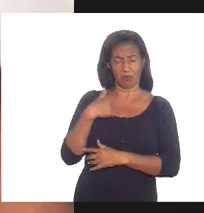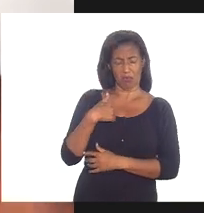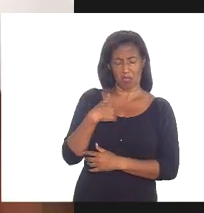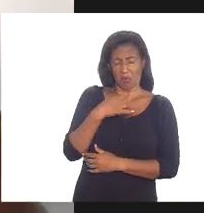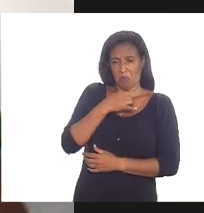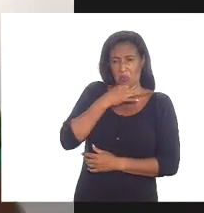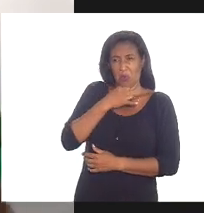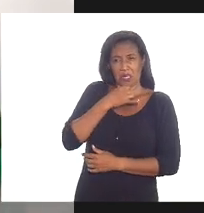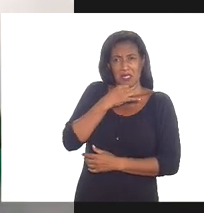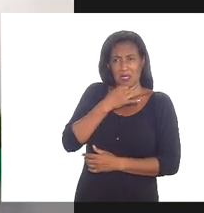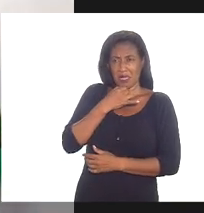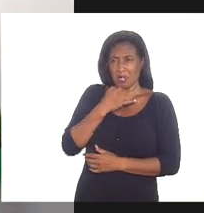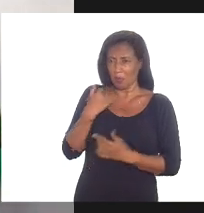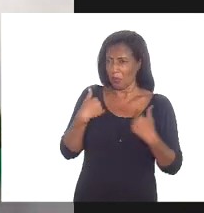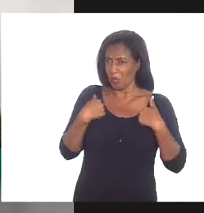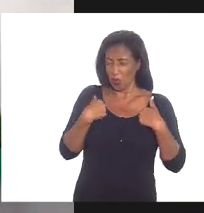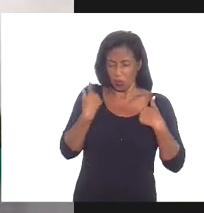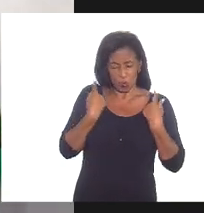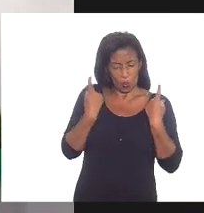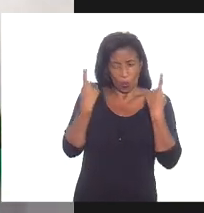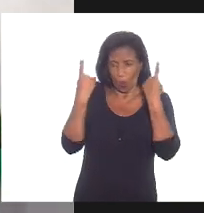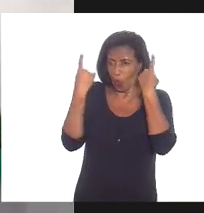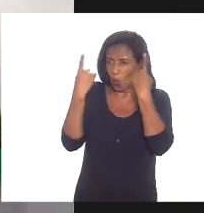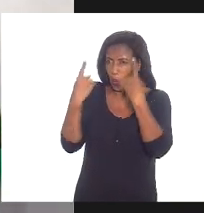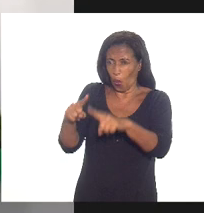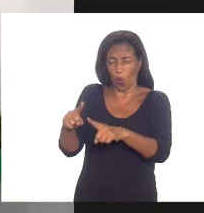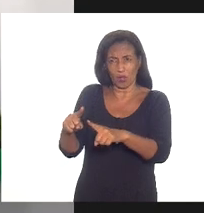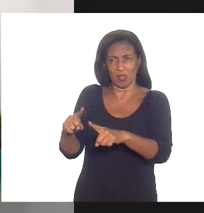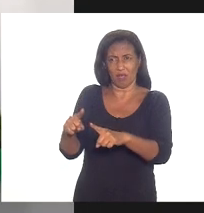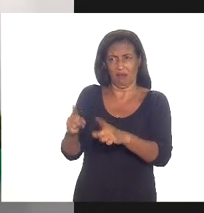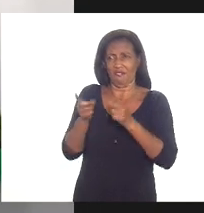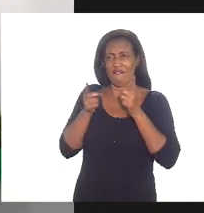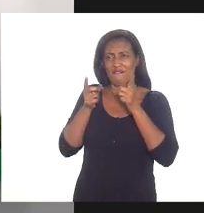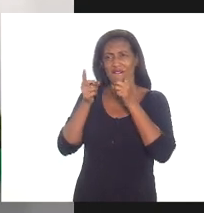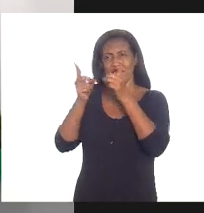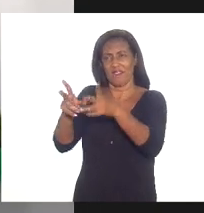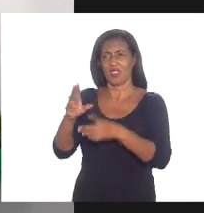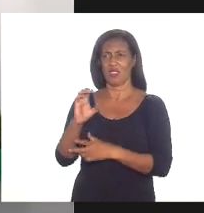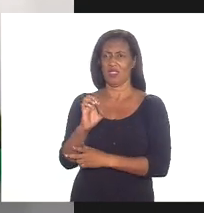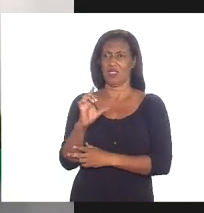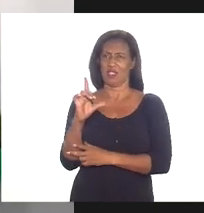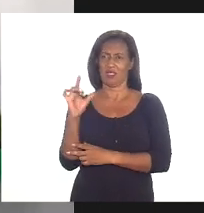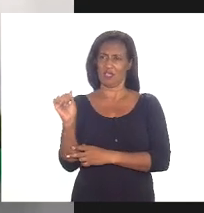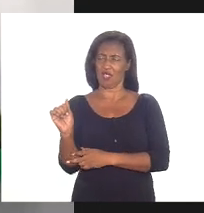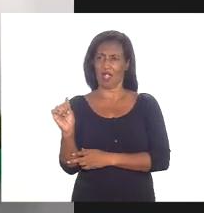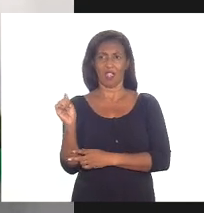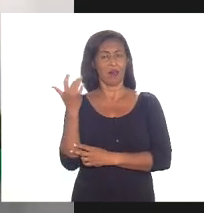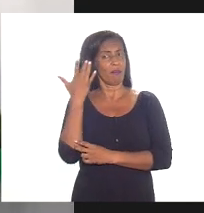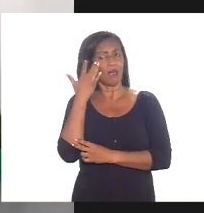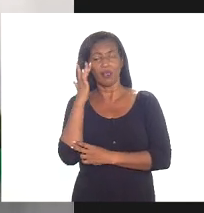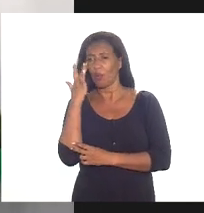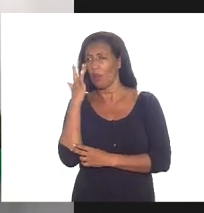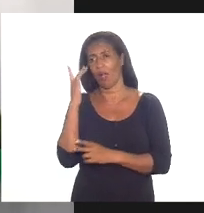sou terminantemente contra a privatização da SEDAE, mas não acho razoável que qualquer um